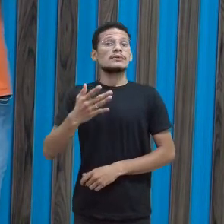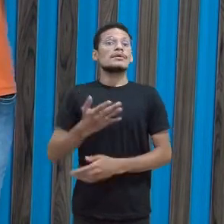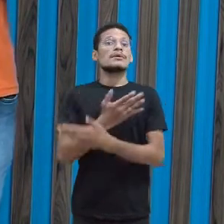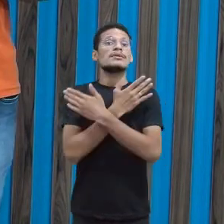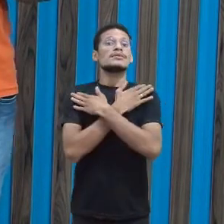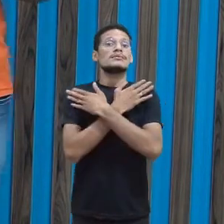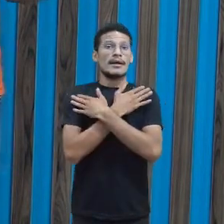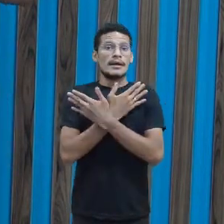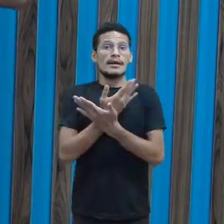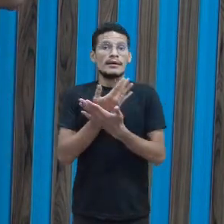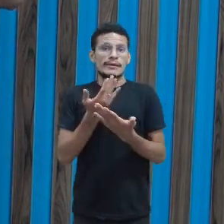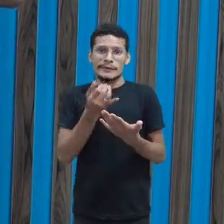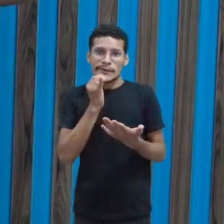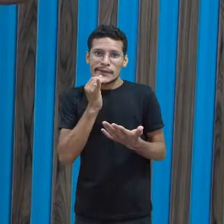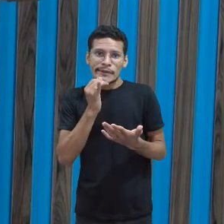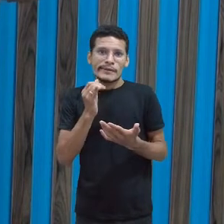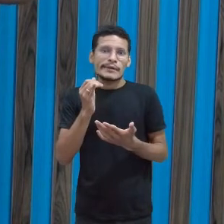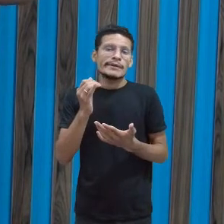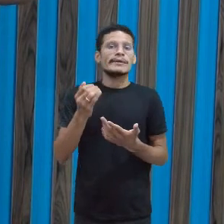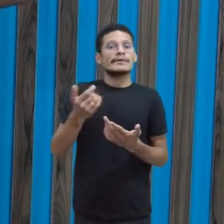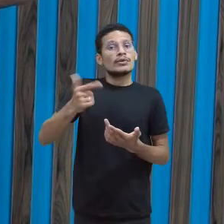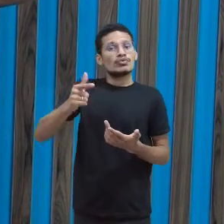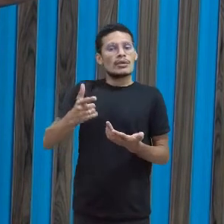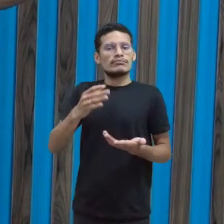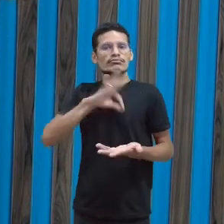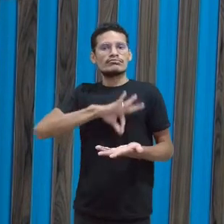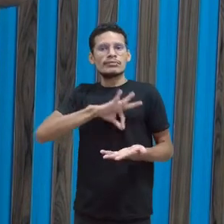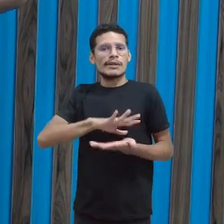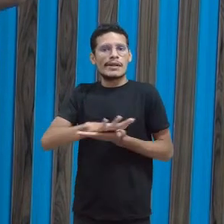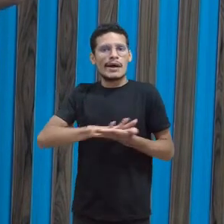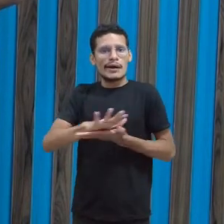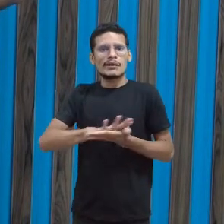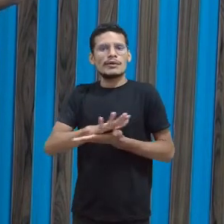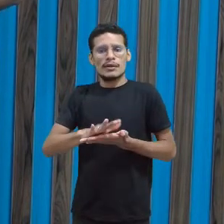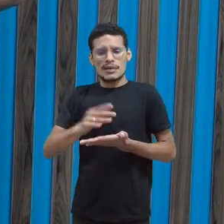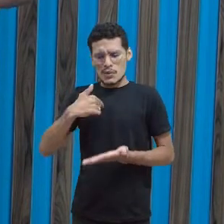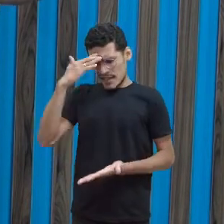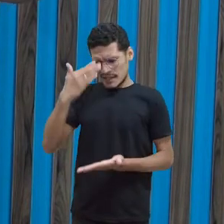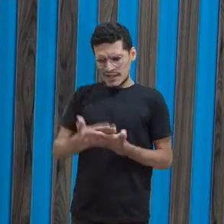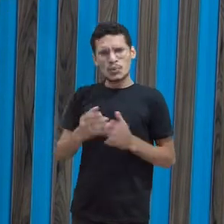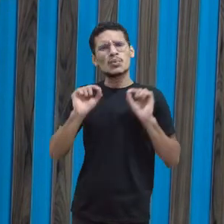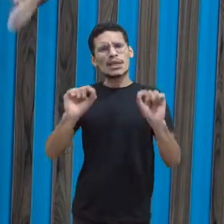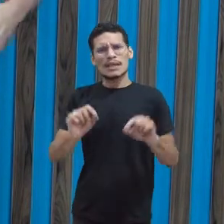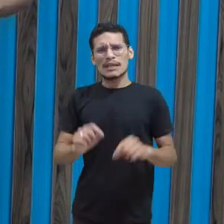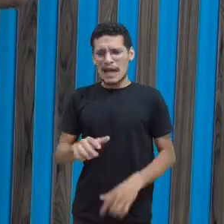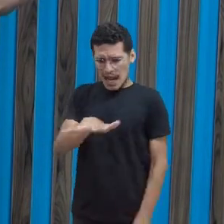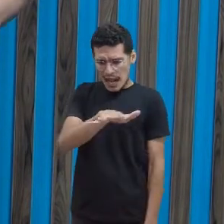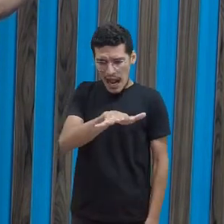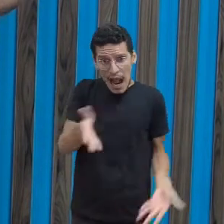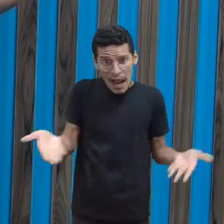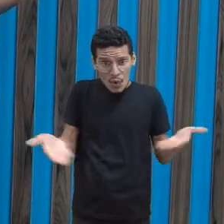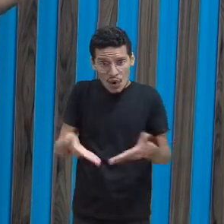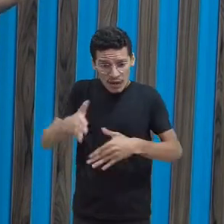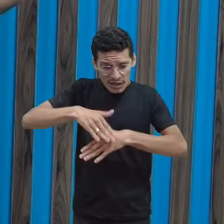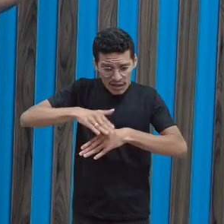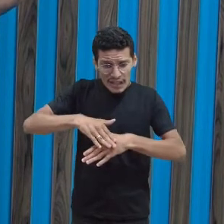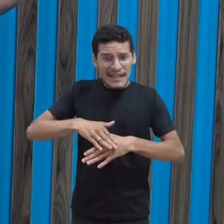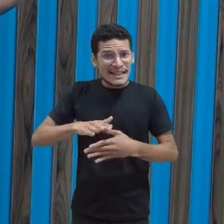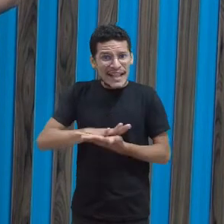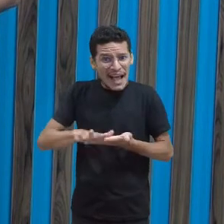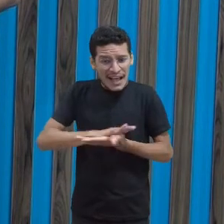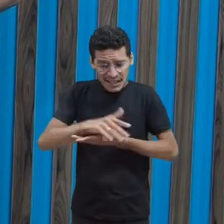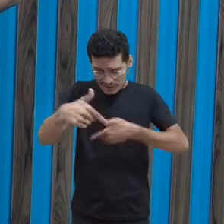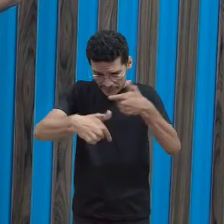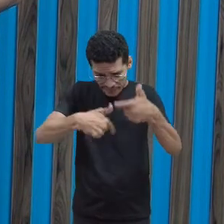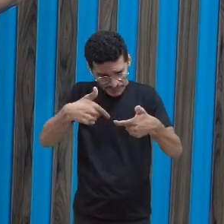exemplo, no meu raciocínio, não faz muito sentido acreditar, por exemplo, que diante desse cenário de desemprego no